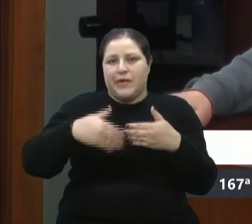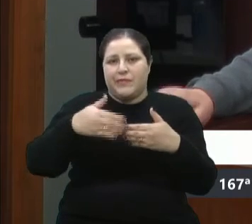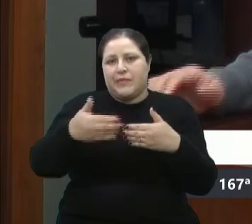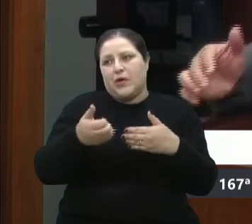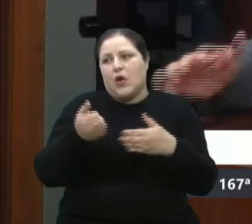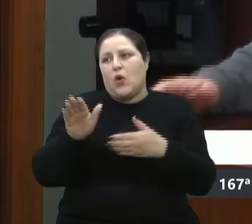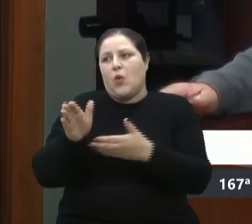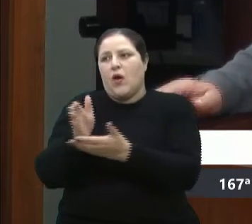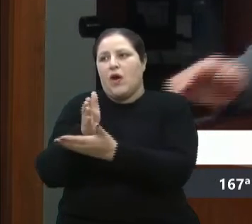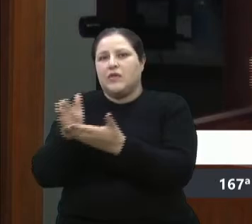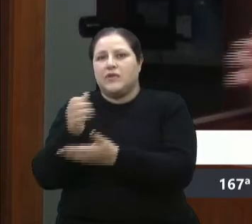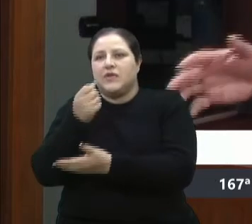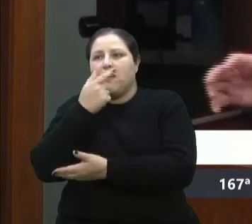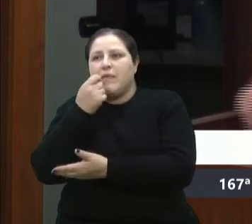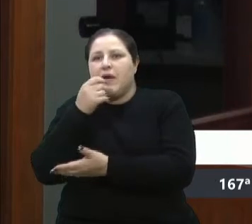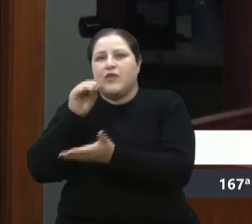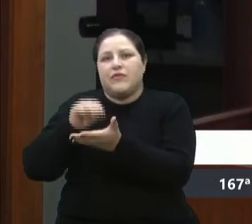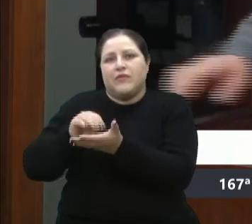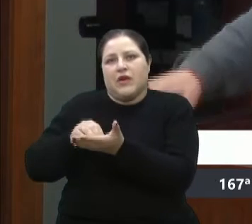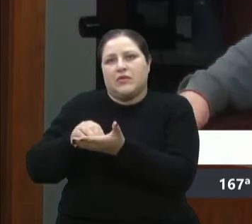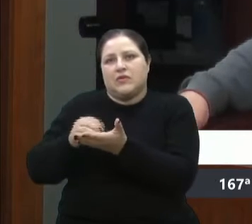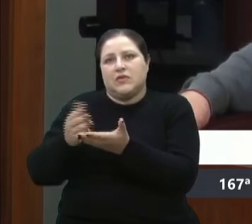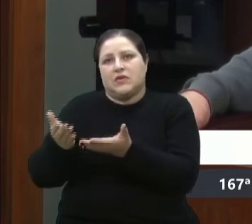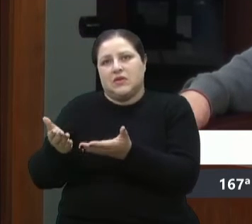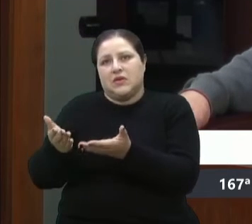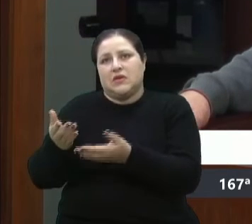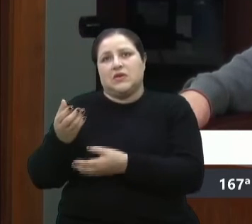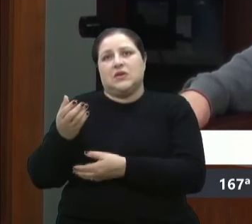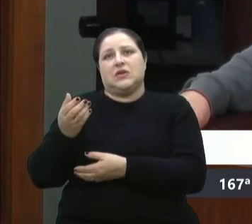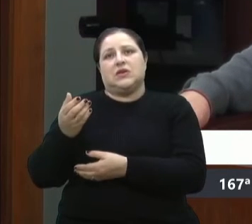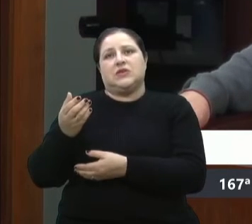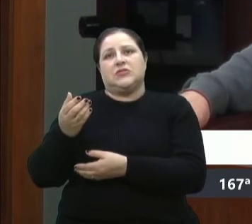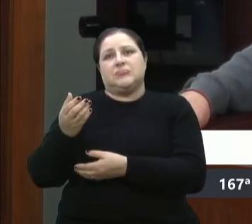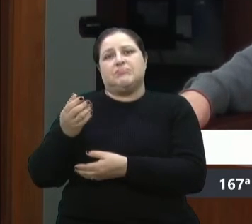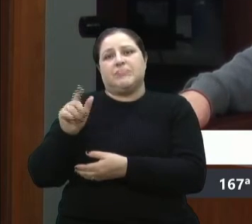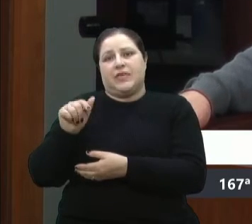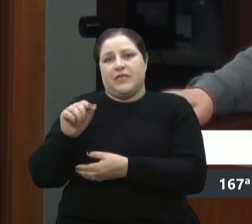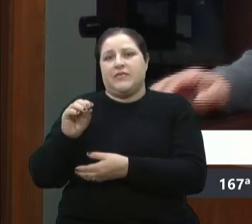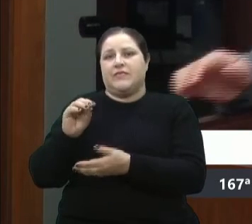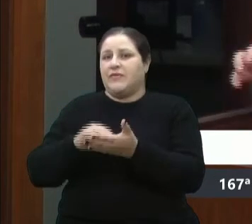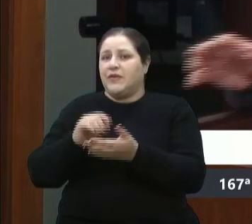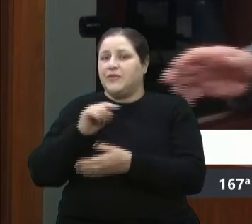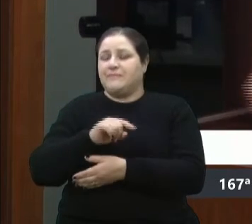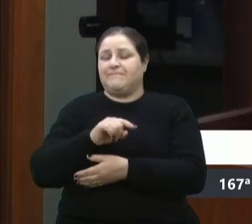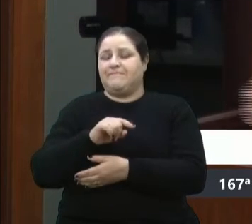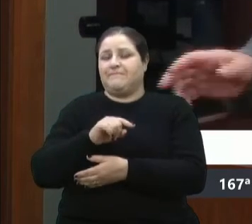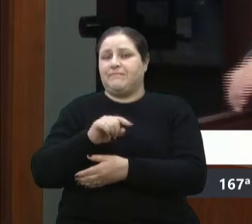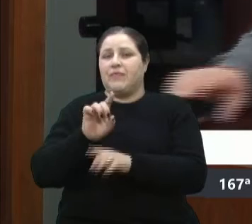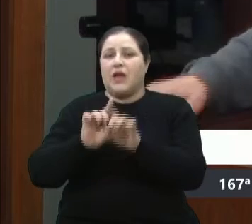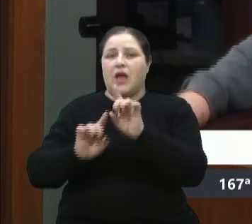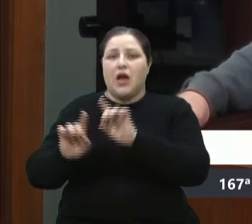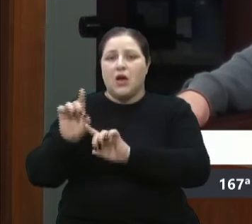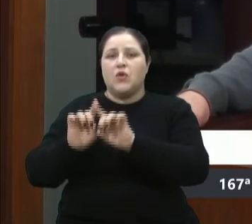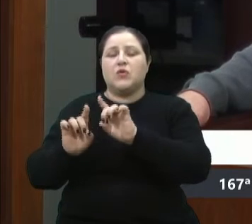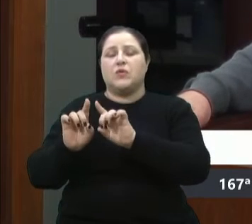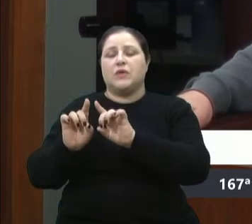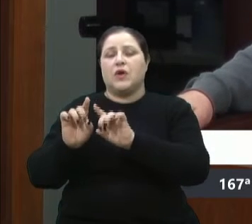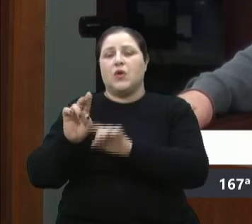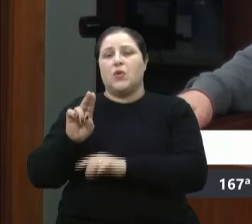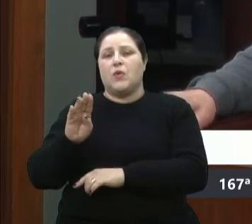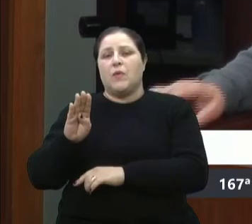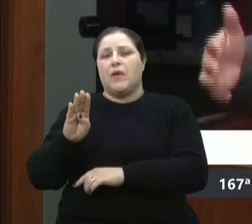medicamento, que eu não saberia dizer, mas se falta o soro, não podia usar junto, né? Mas o soro está faltando, então, algumas UBS estão se emprestando umas para outras,